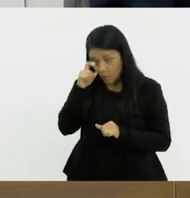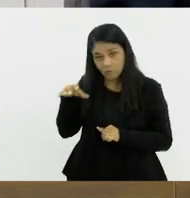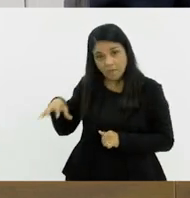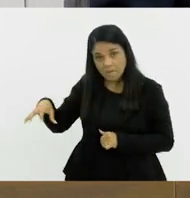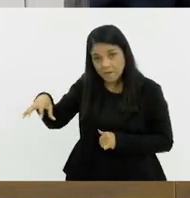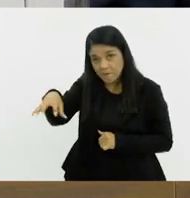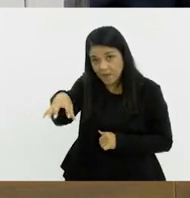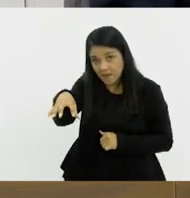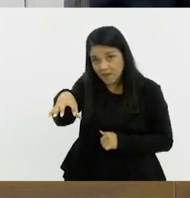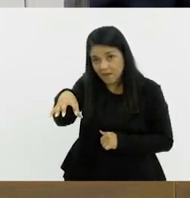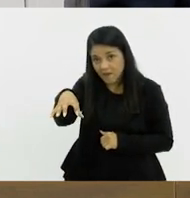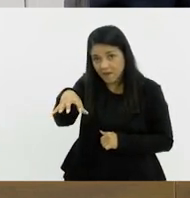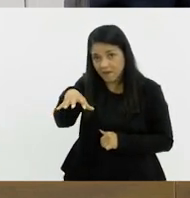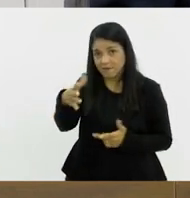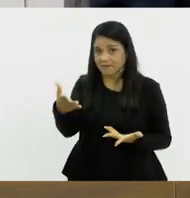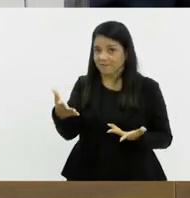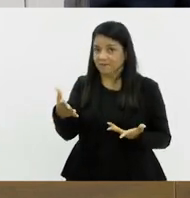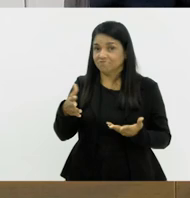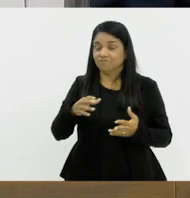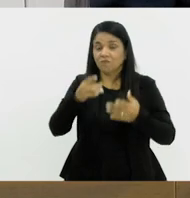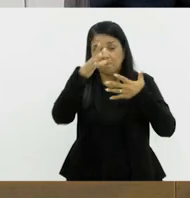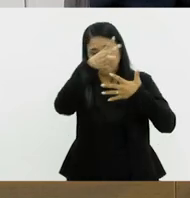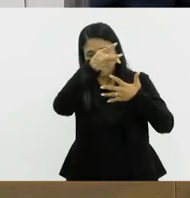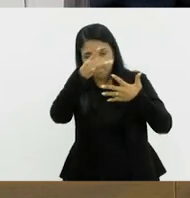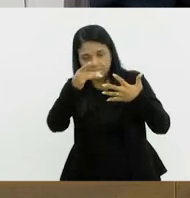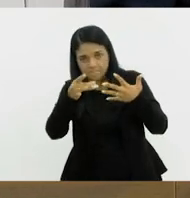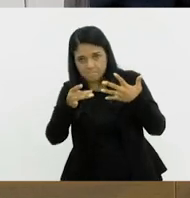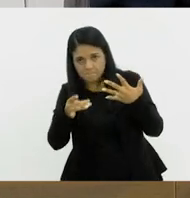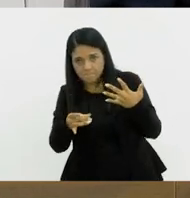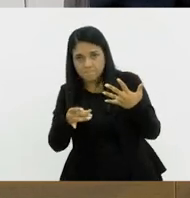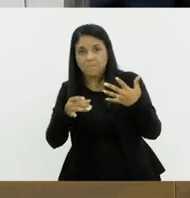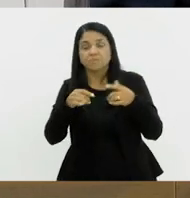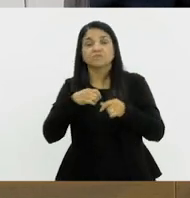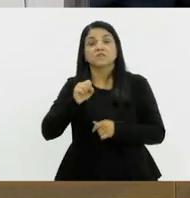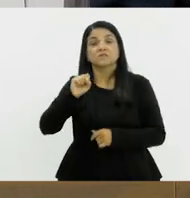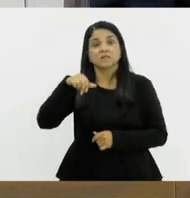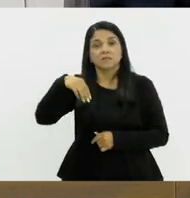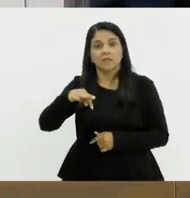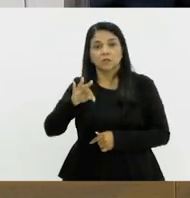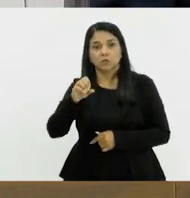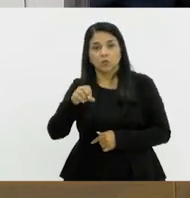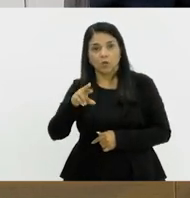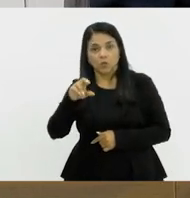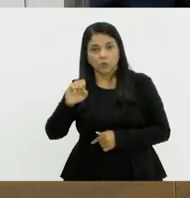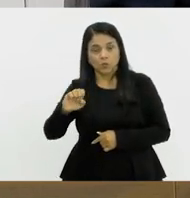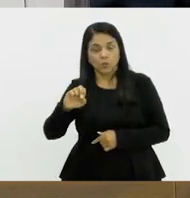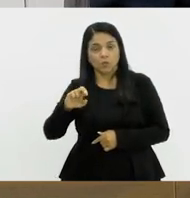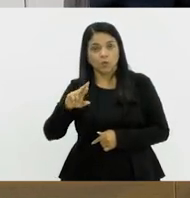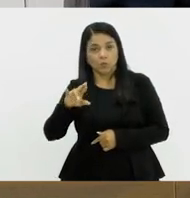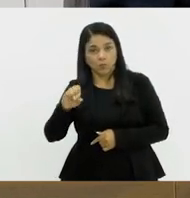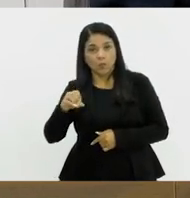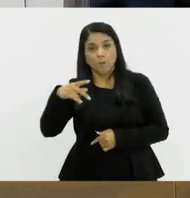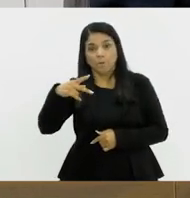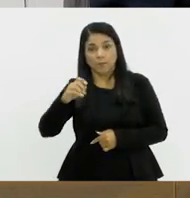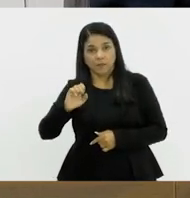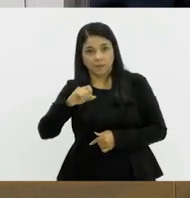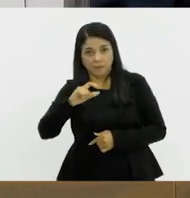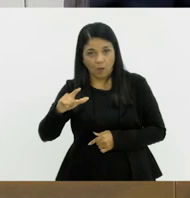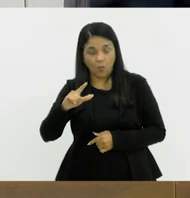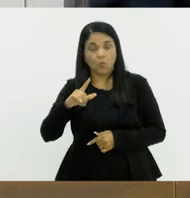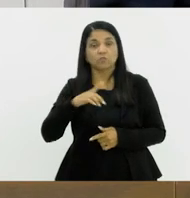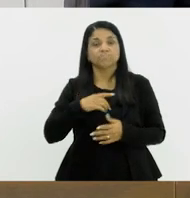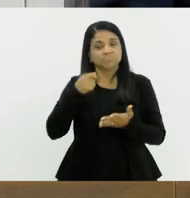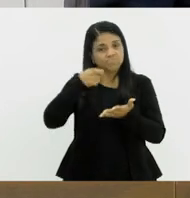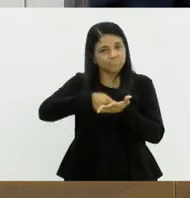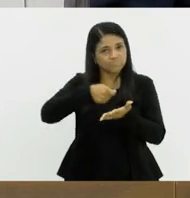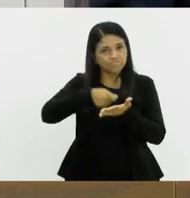cenário, apresentaremos de maneira detalhada e fundamentada as razões pelas quais o sanatório penal se configura como um estabelecimento de saúde apto a cumprir as